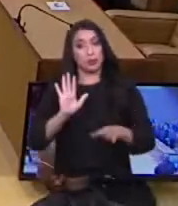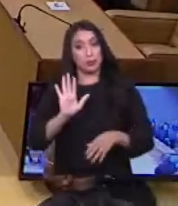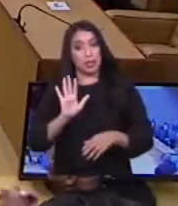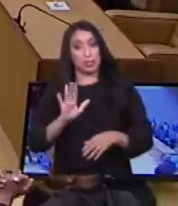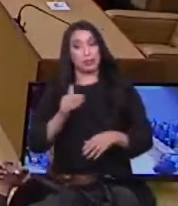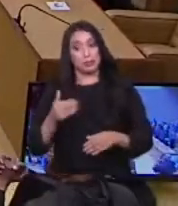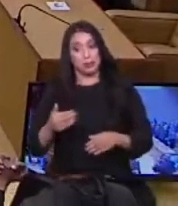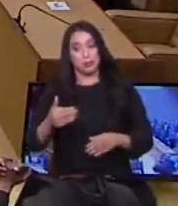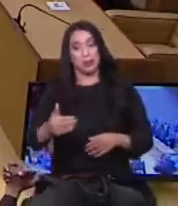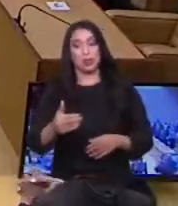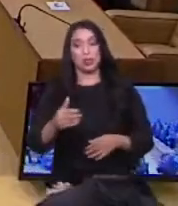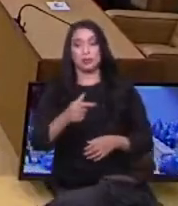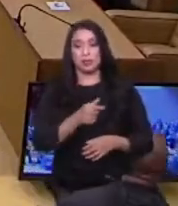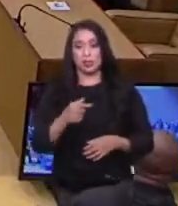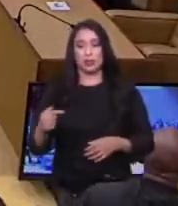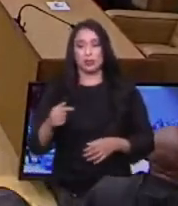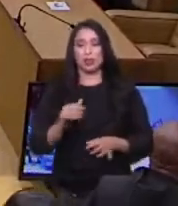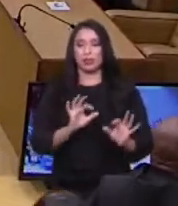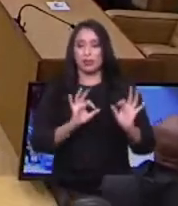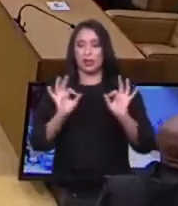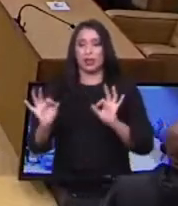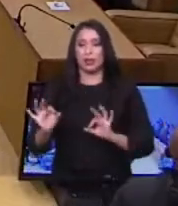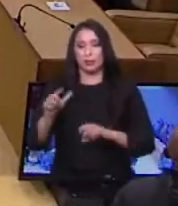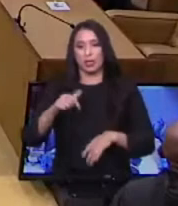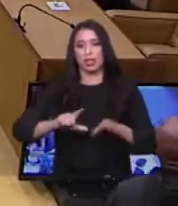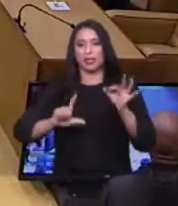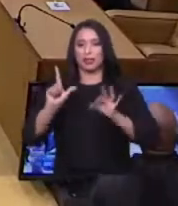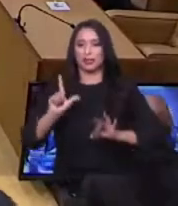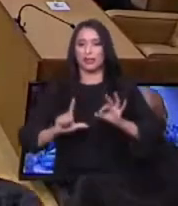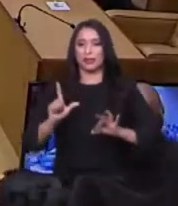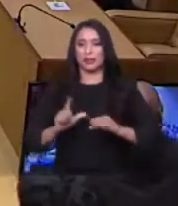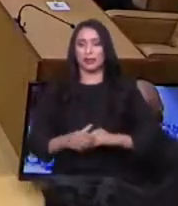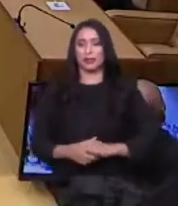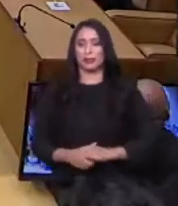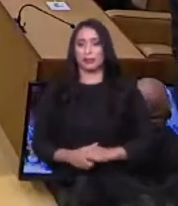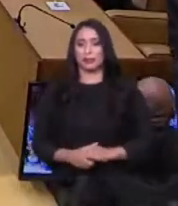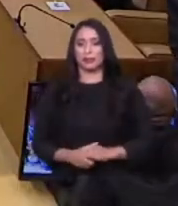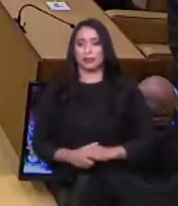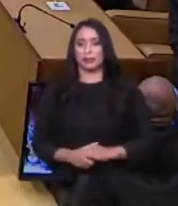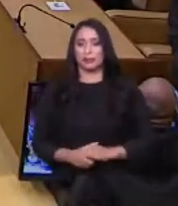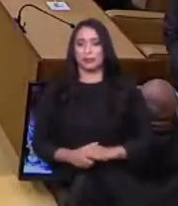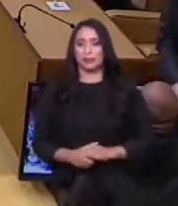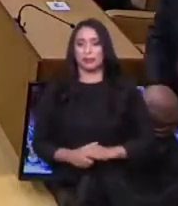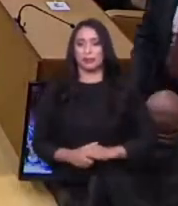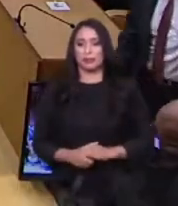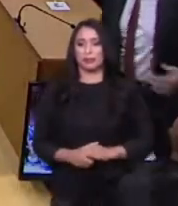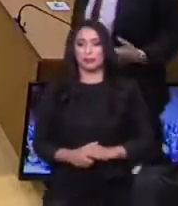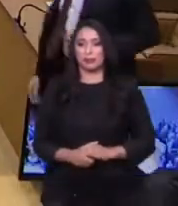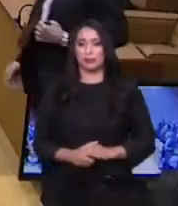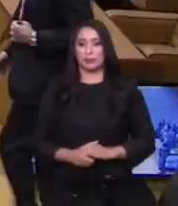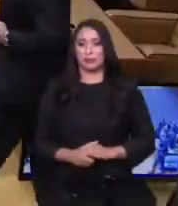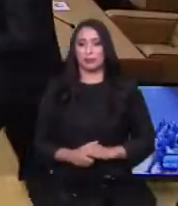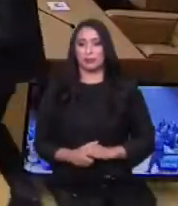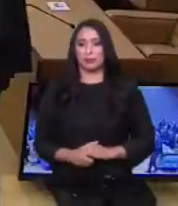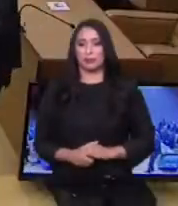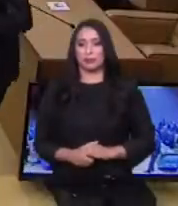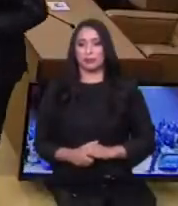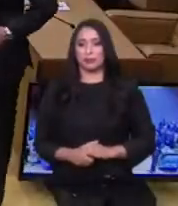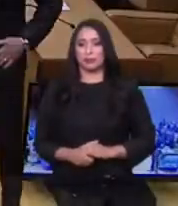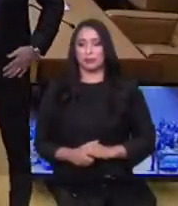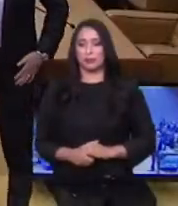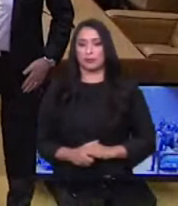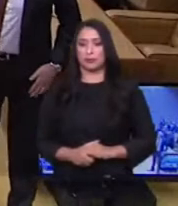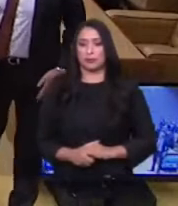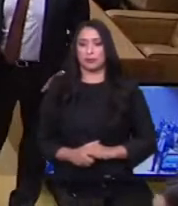foi feito uma reforma completa então o plenário está novinho em folha para posse aí do Cristiano Zanin o próprio